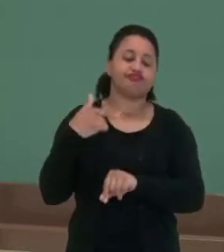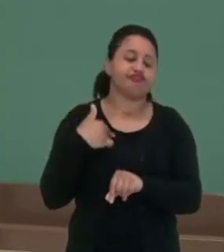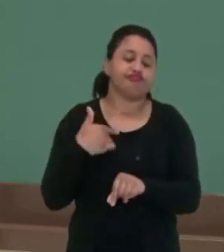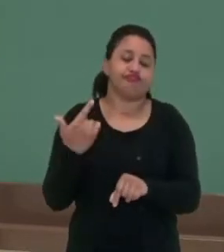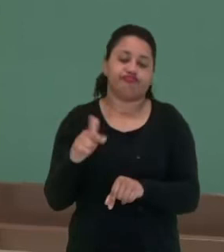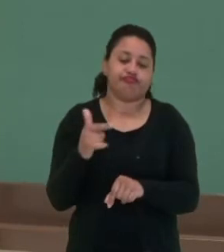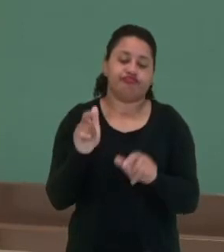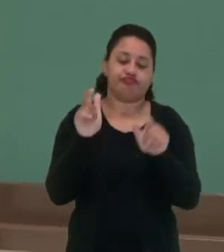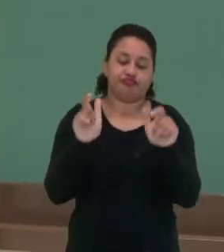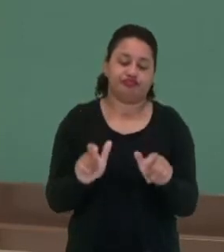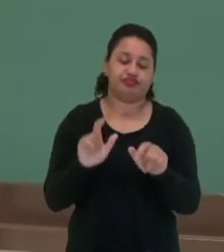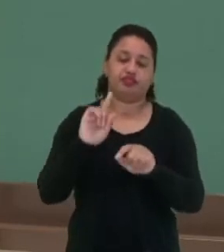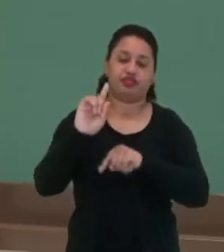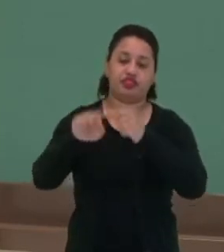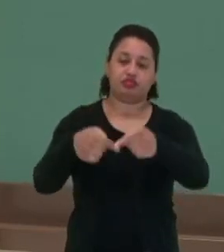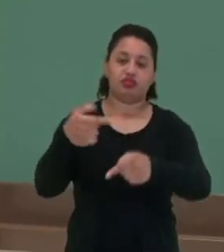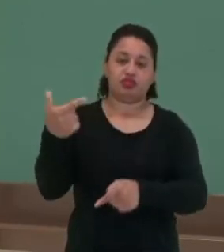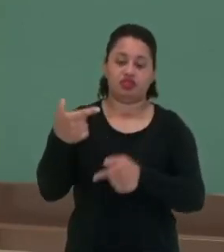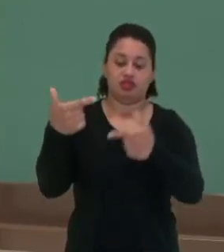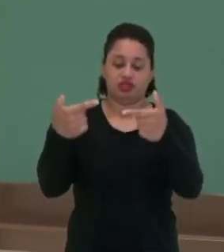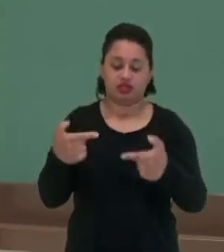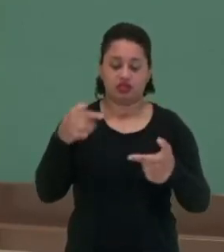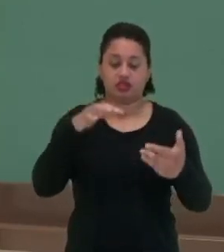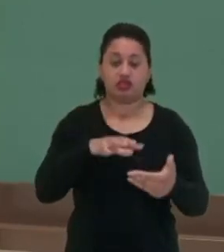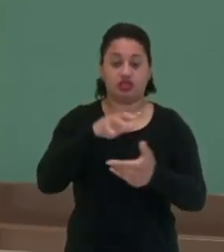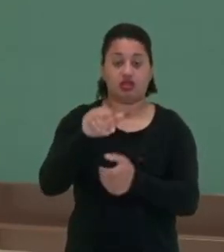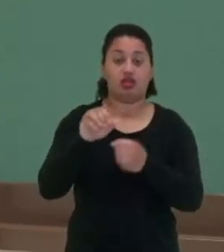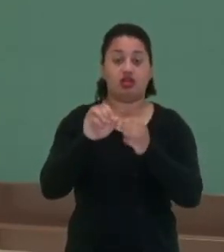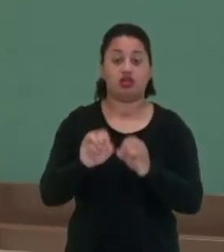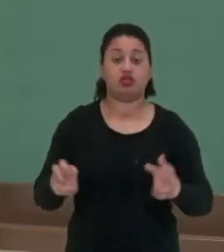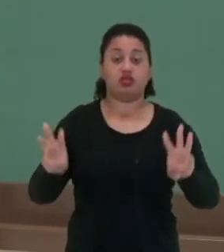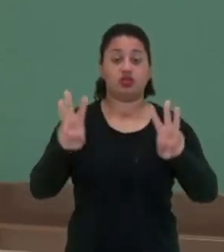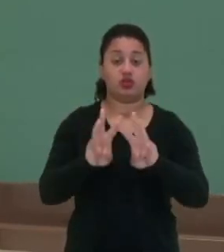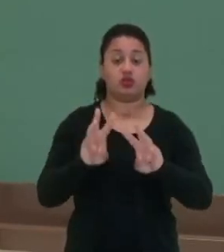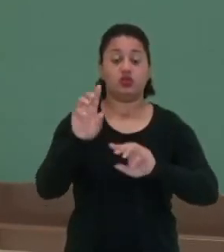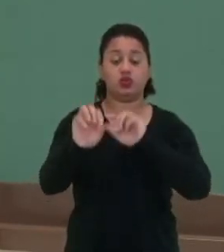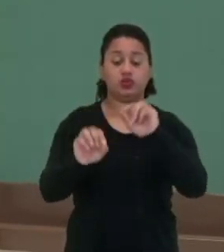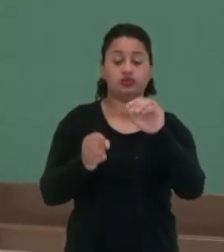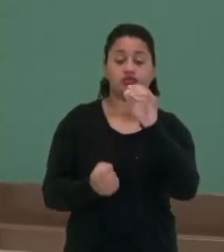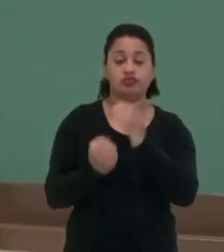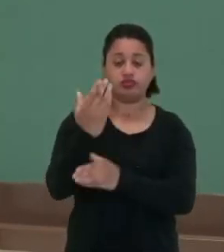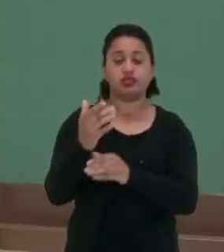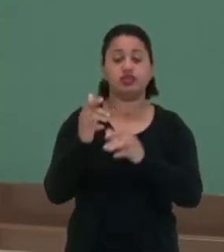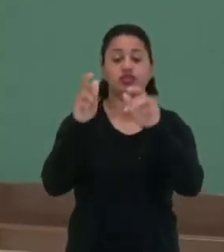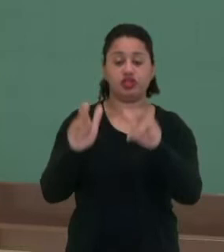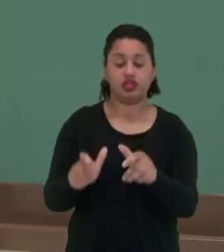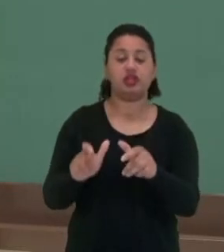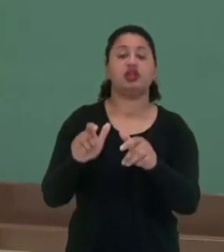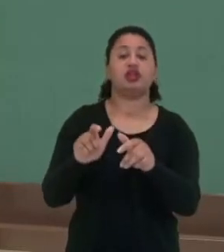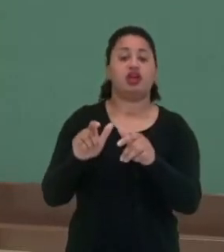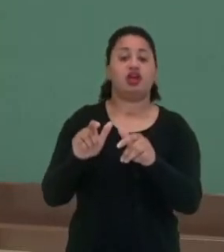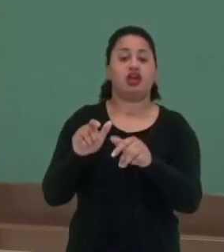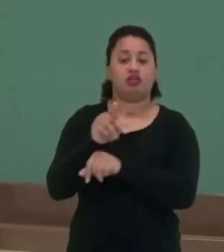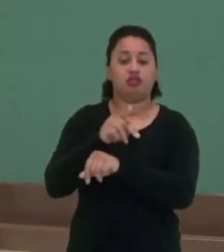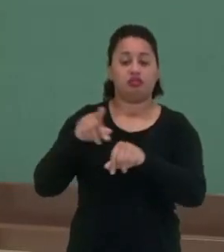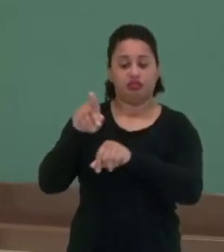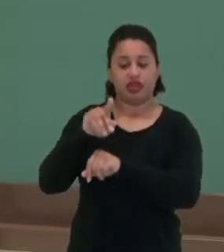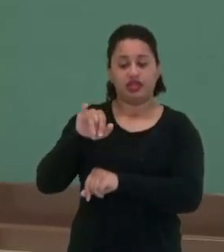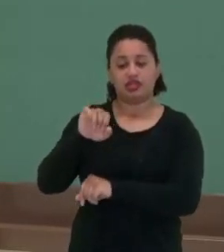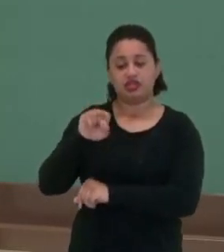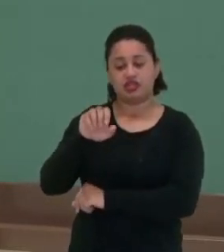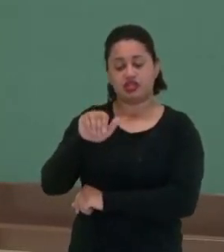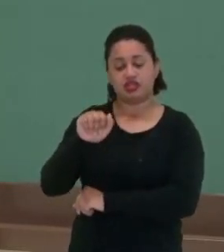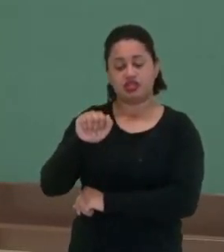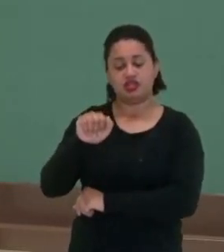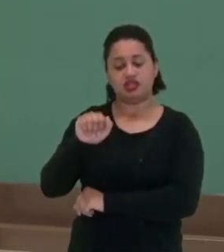território. Então, após a Segunda Guerra Mundial, a ONU, como compensação, acaba criando o Estado de Israel e devolvendo e